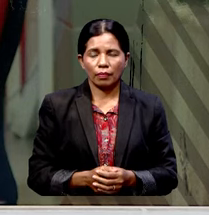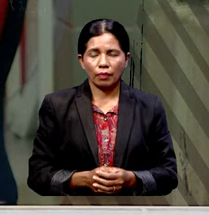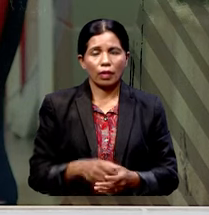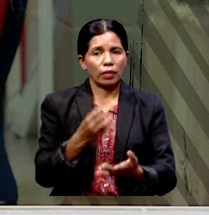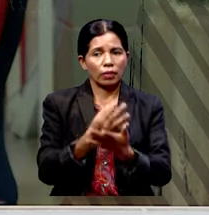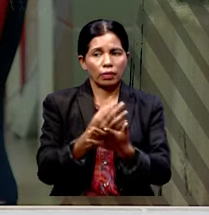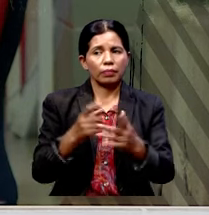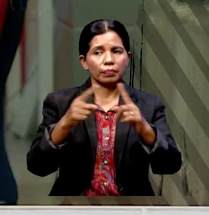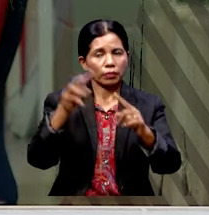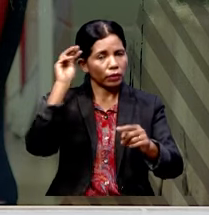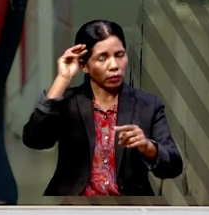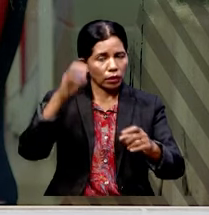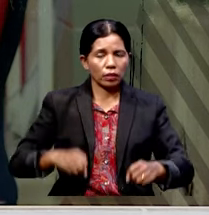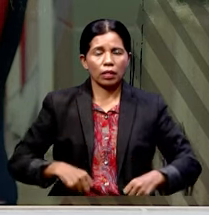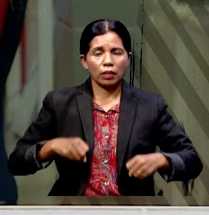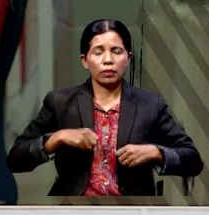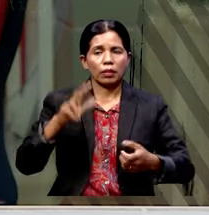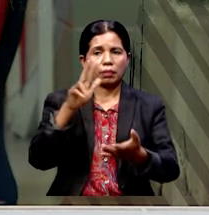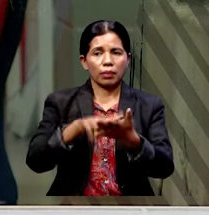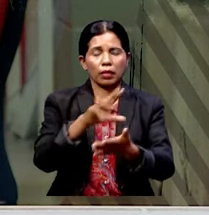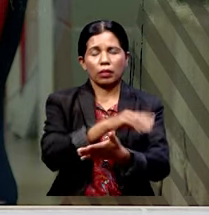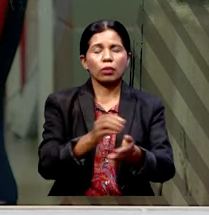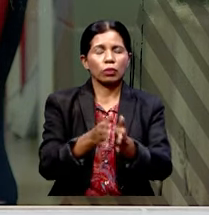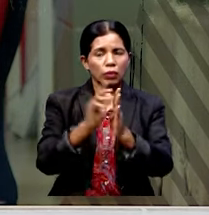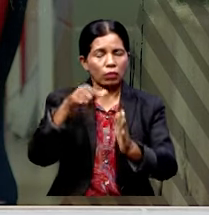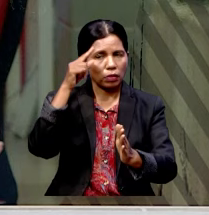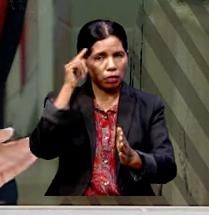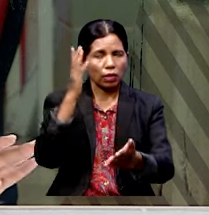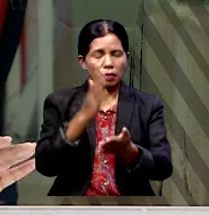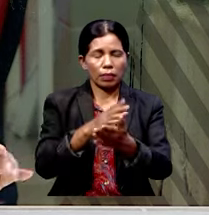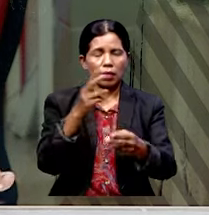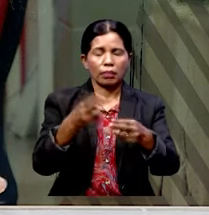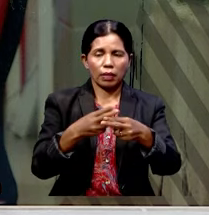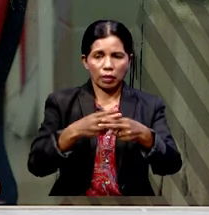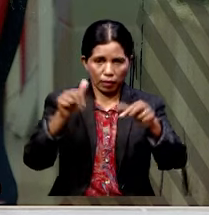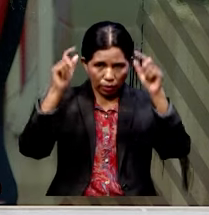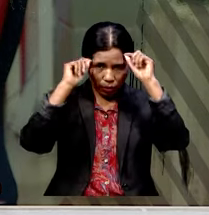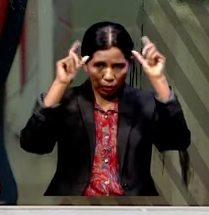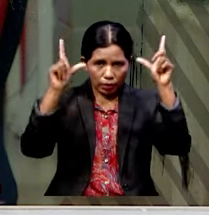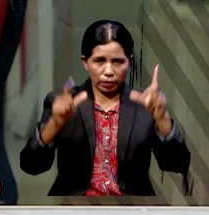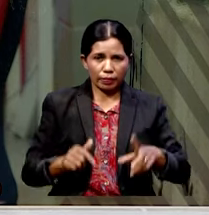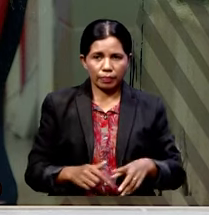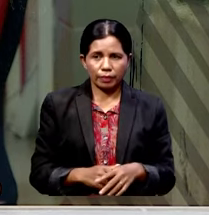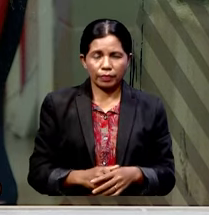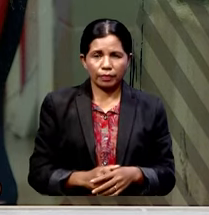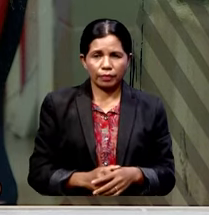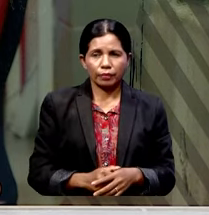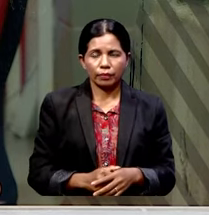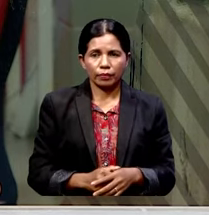orçamento do Ministério da Saúde passa, oposição exige governo combate rachbada e a Timor-Leste.